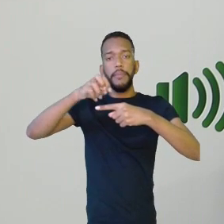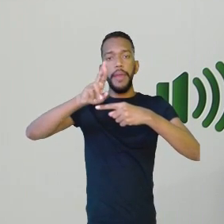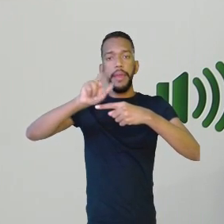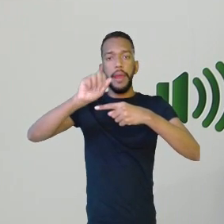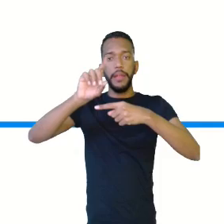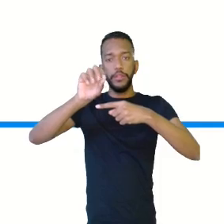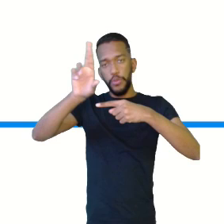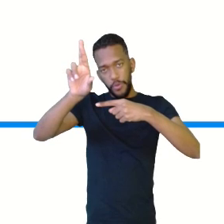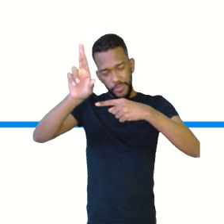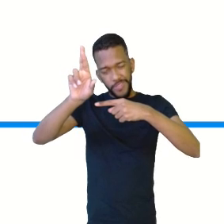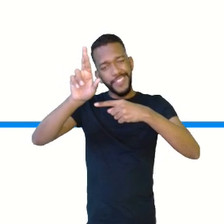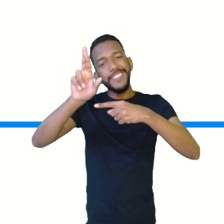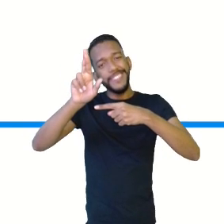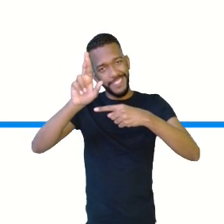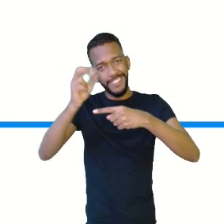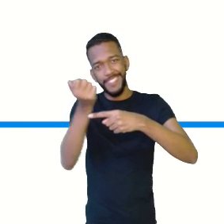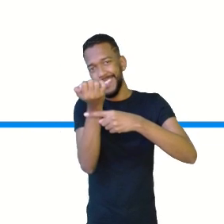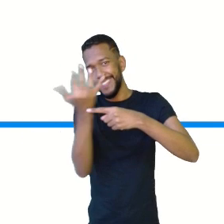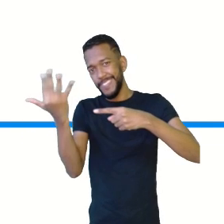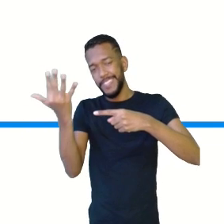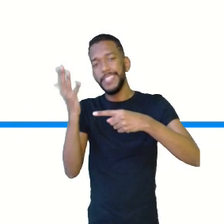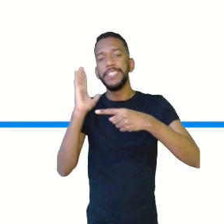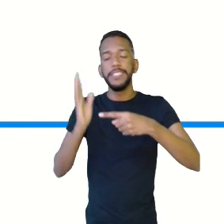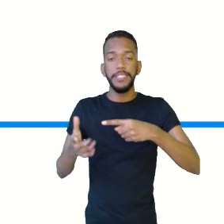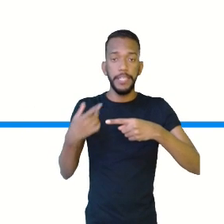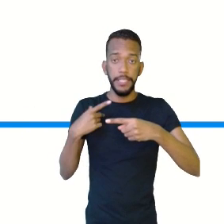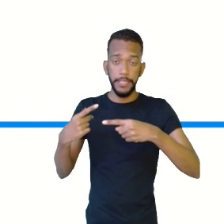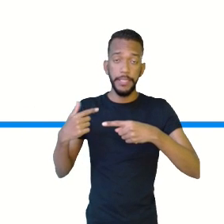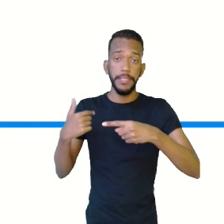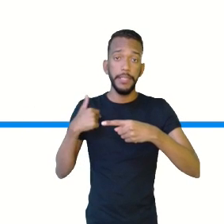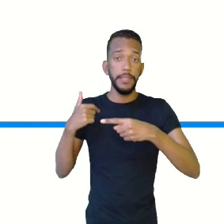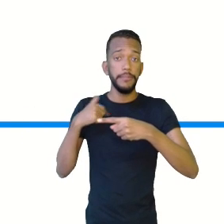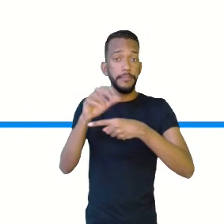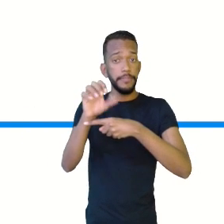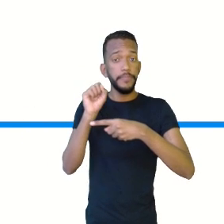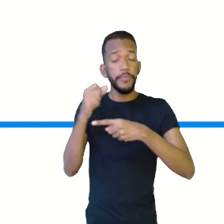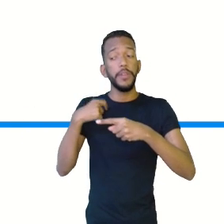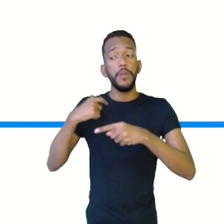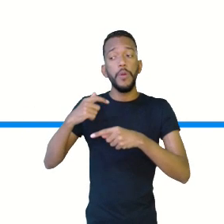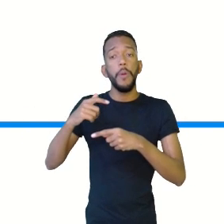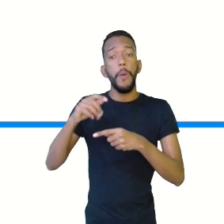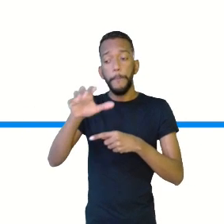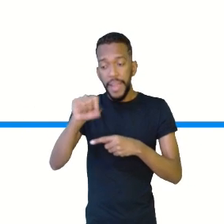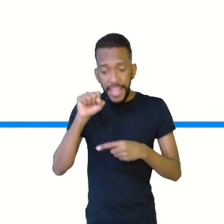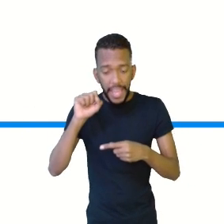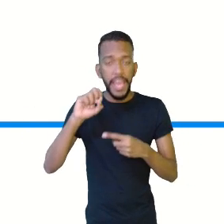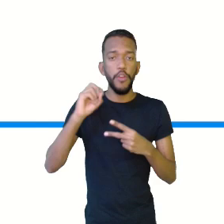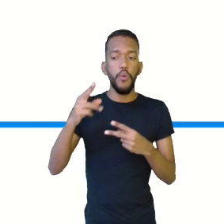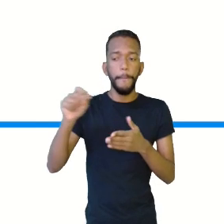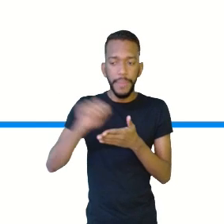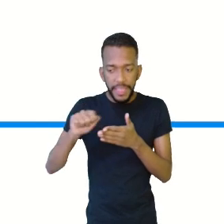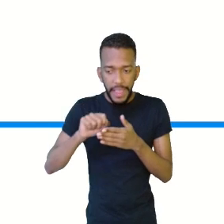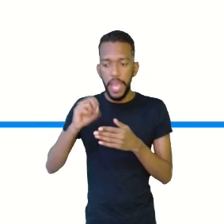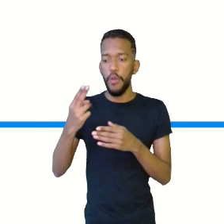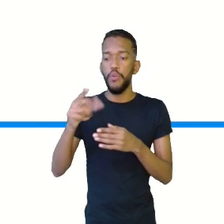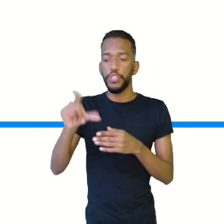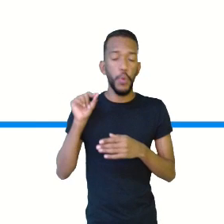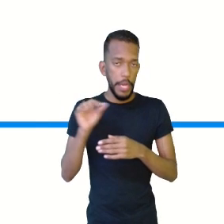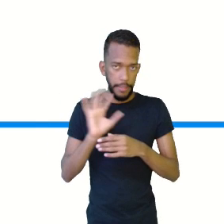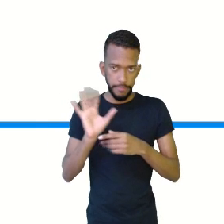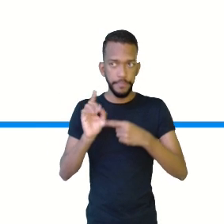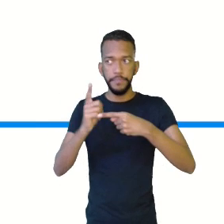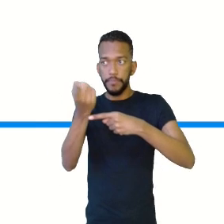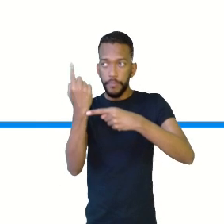numerador. É quantas partes eu peguei, quantas partes eu pintei. E o número de baixo, o numeral de